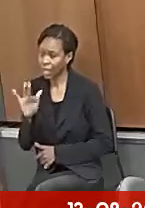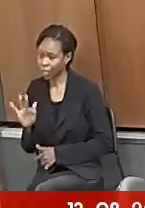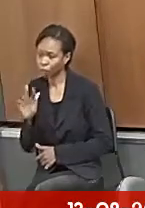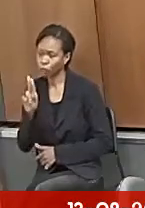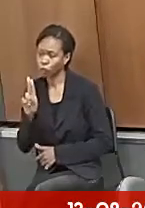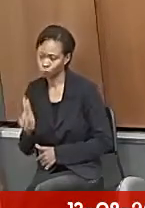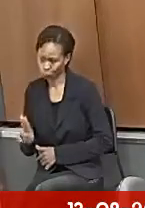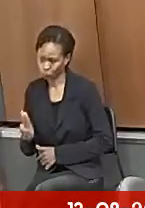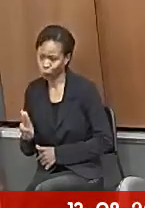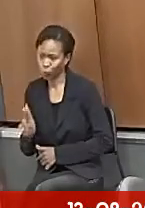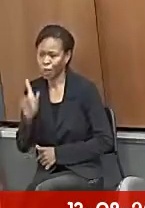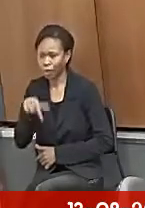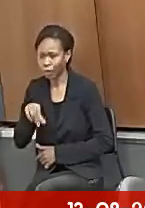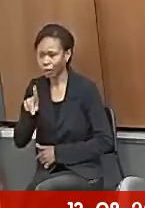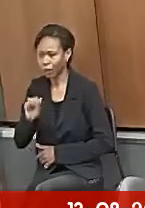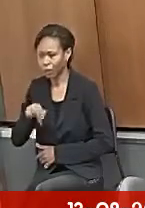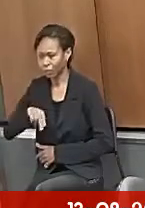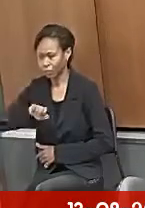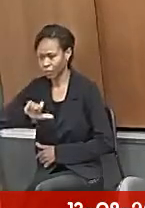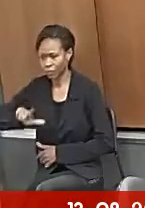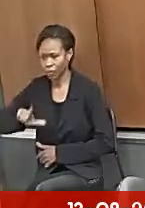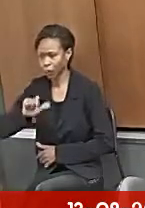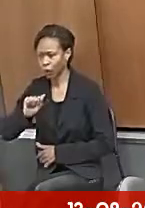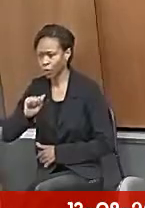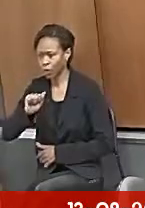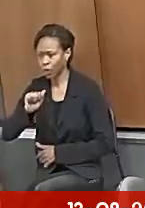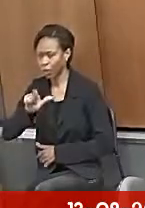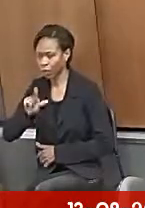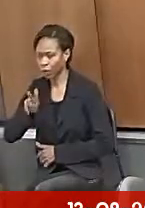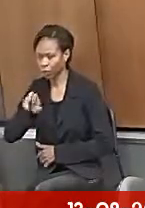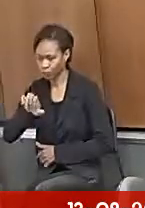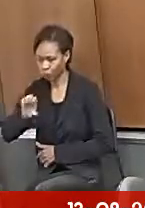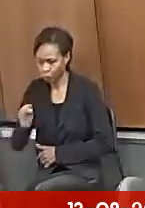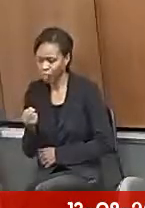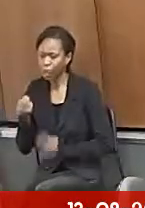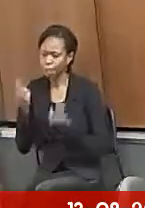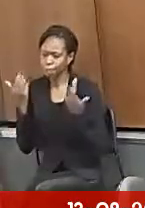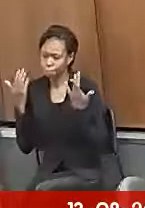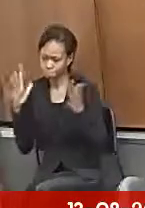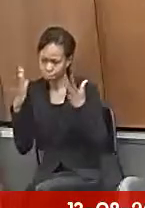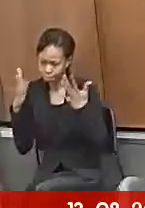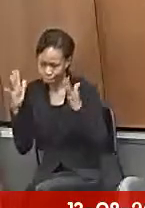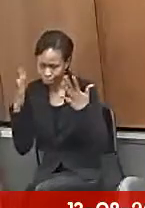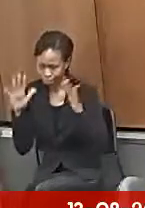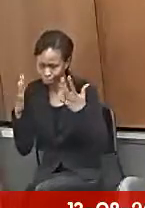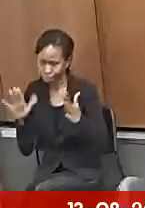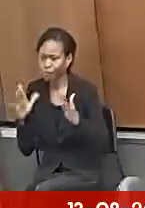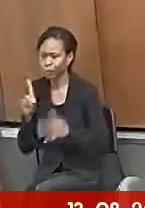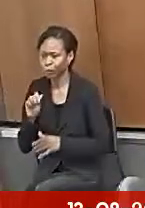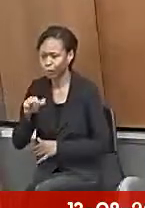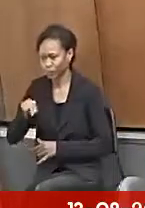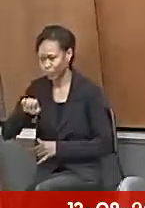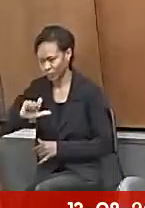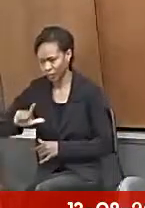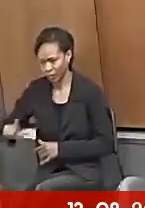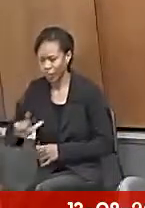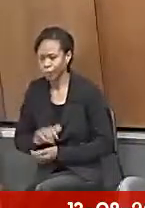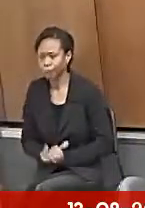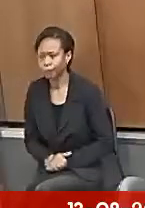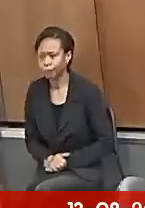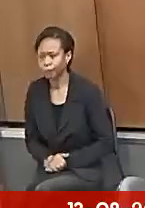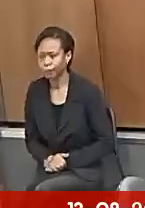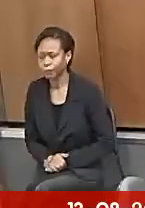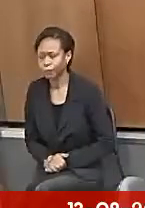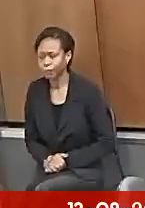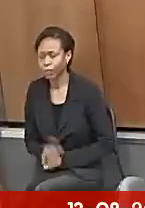aqui então daniel alvos grande atleta uma salva de palmas cruz daniel serra